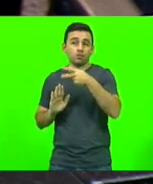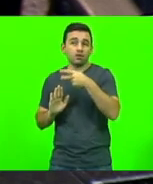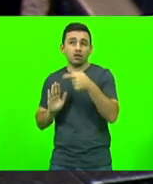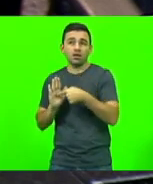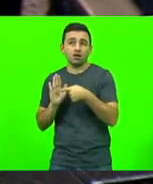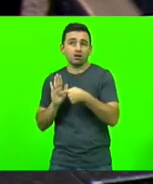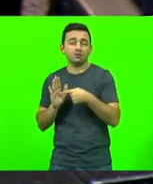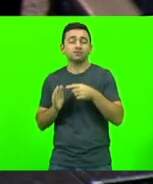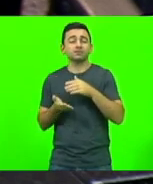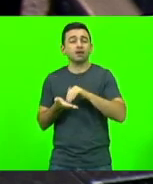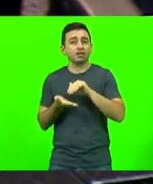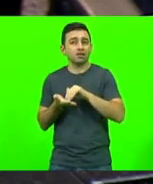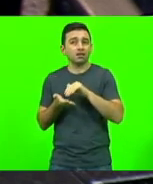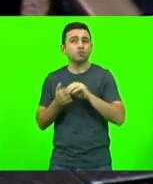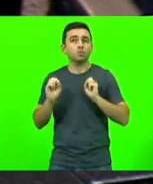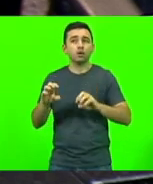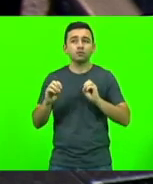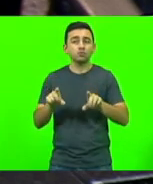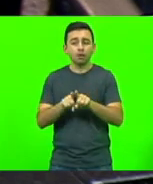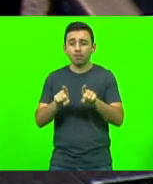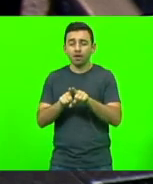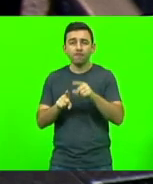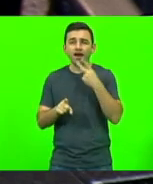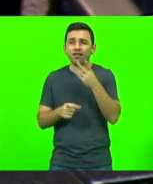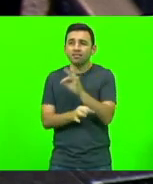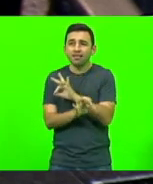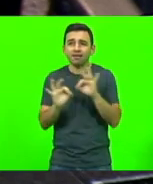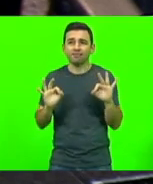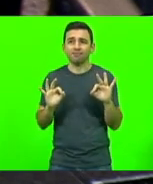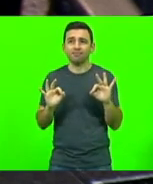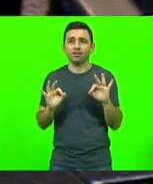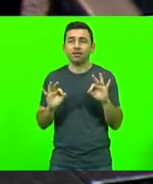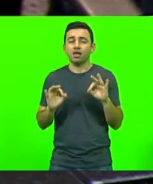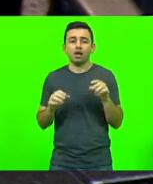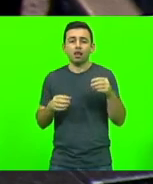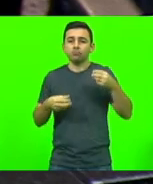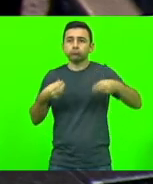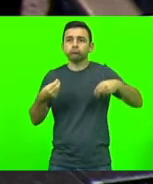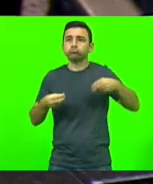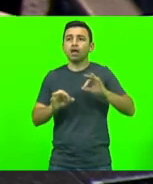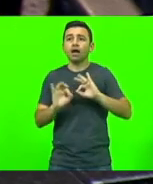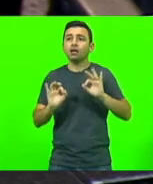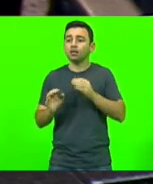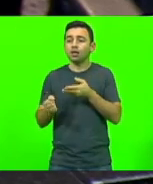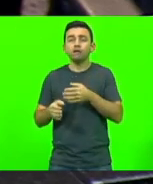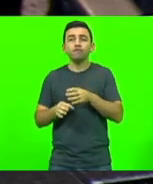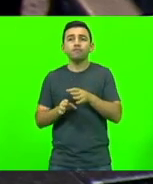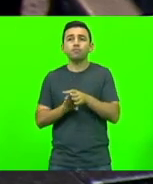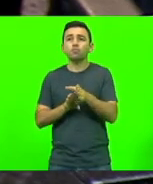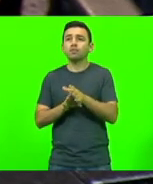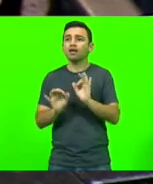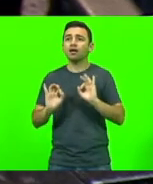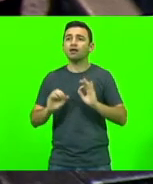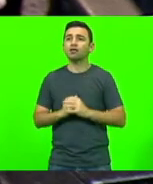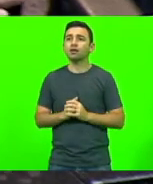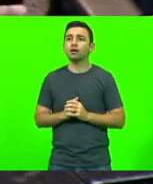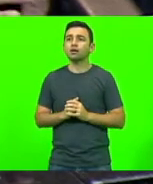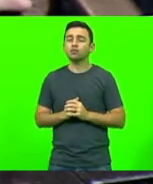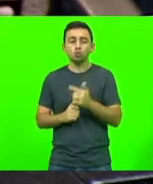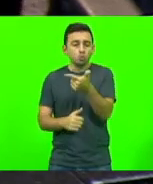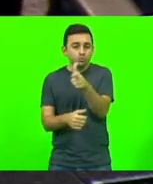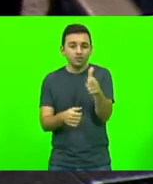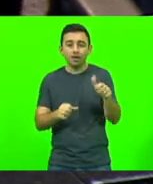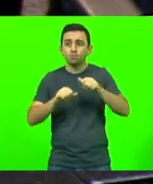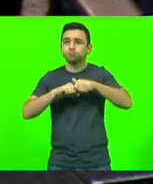Secretaria de Educação recomenda a flexibilização nesses casos onde não há transmissão